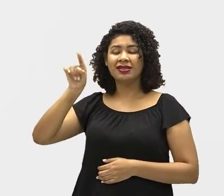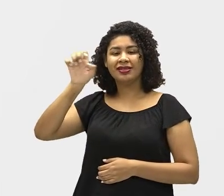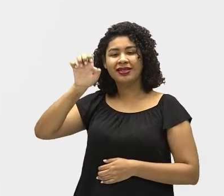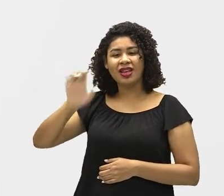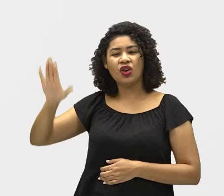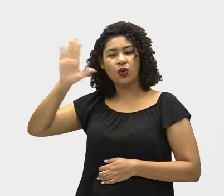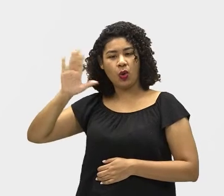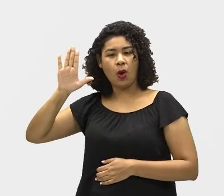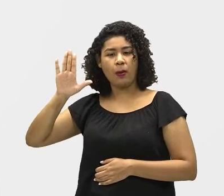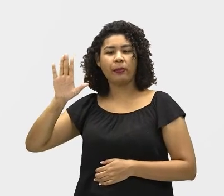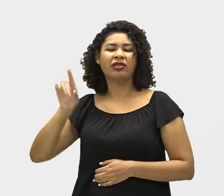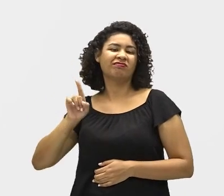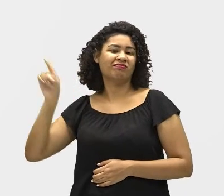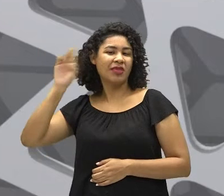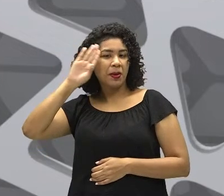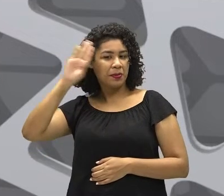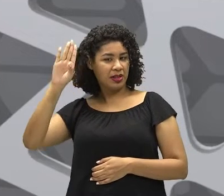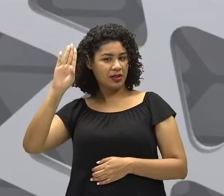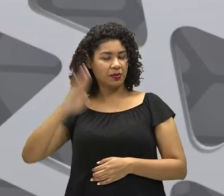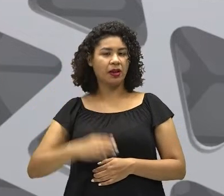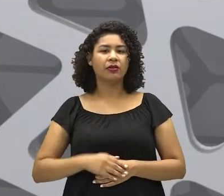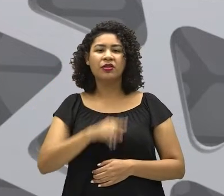pense que esse